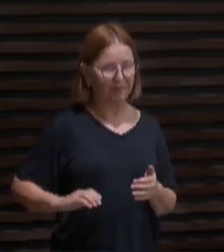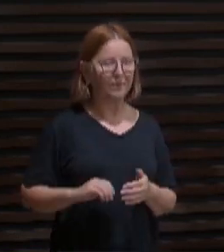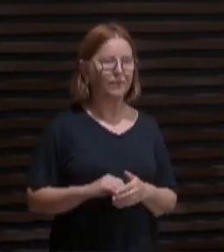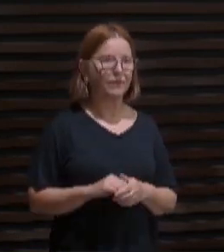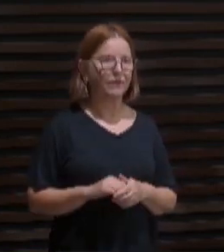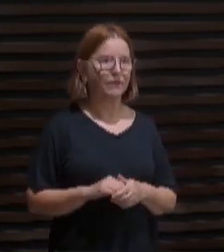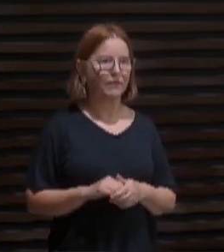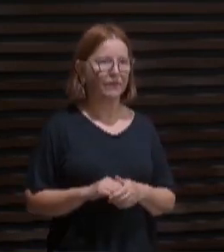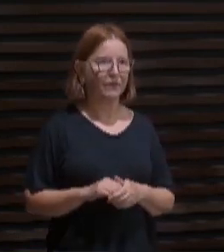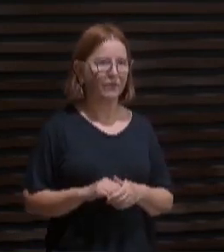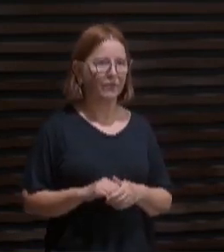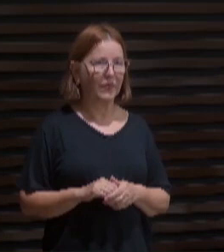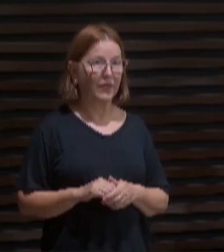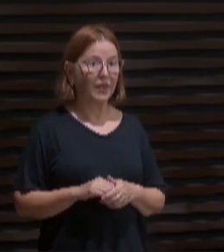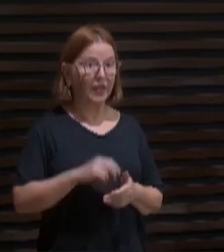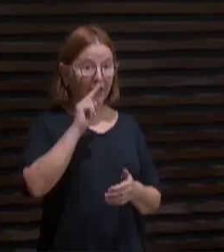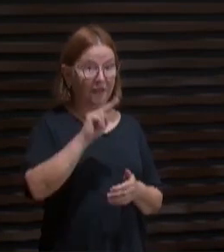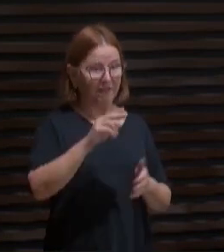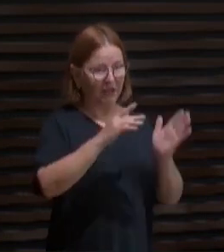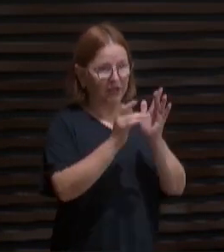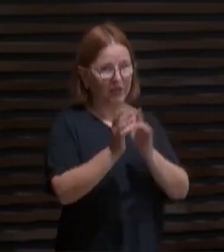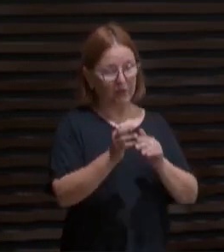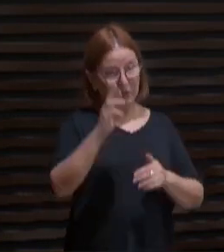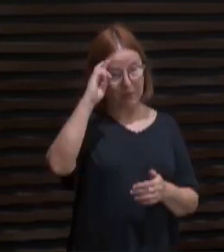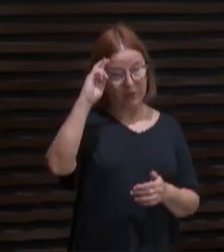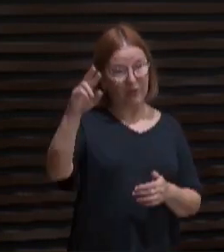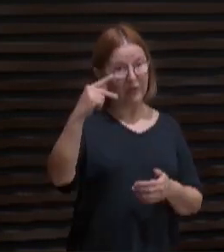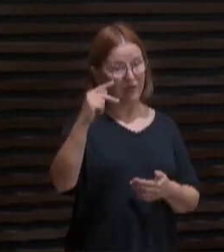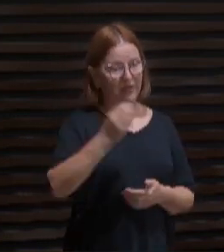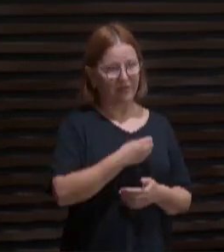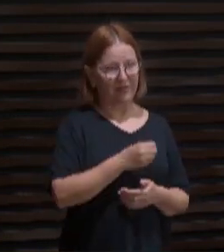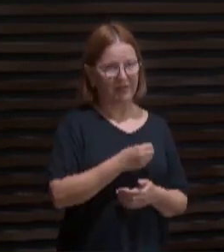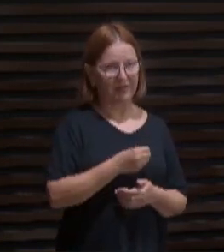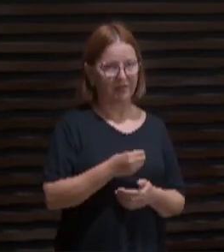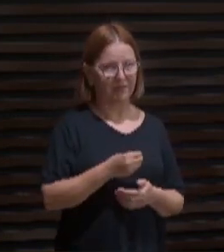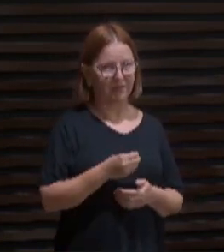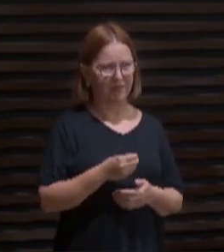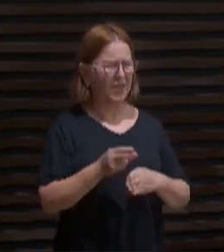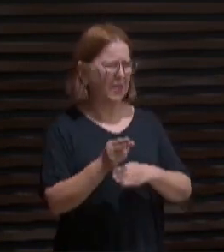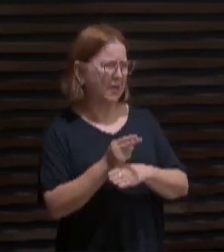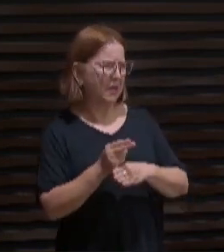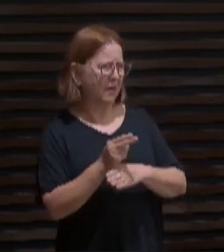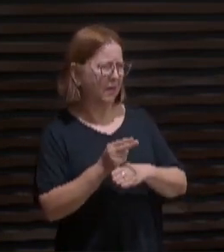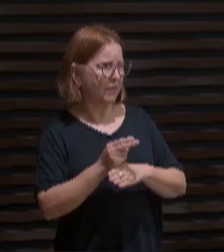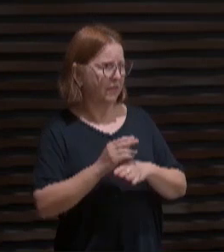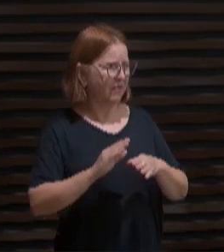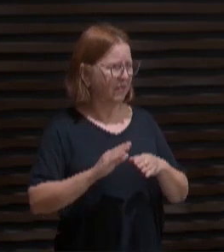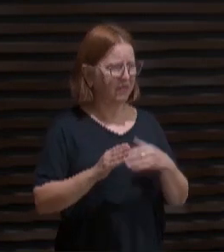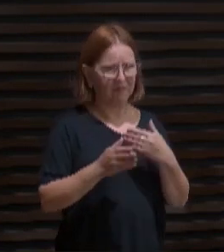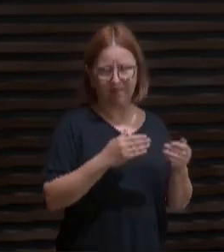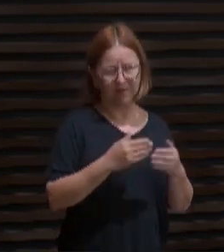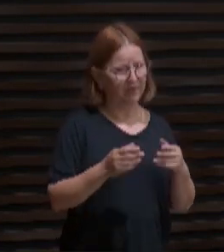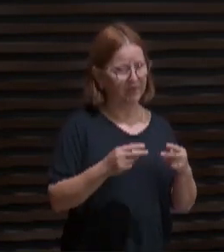que veem Jesus como o Senhor da sua vida. Não fica atrás de um bocado de gente, tem muita gente aí